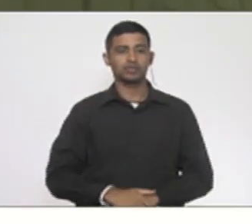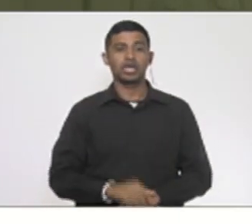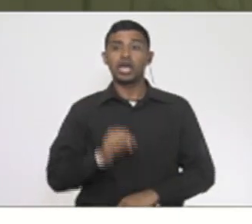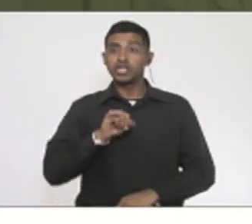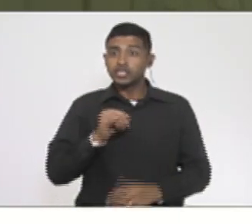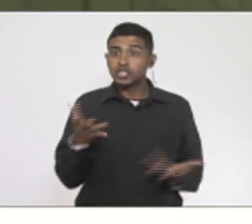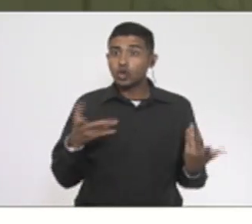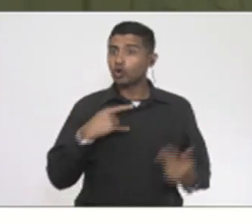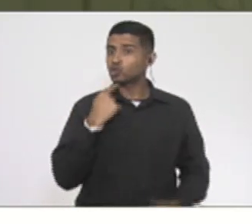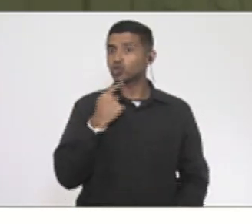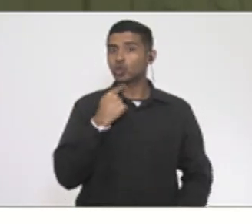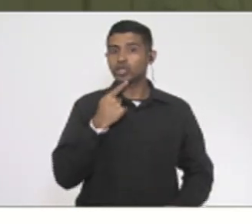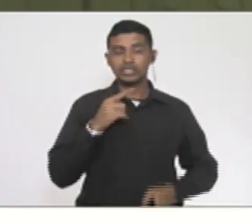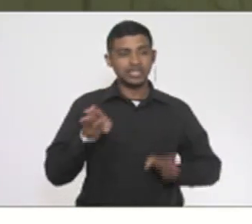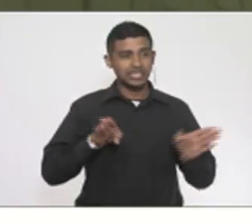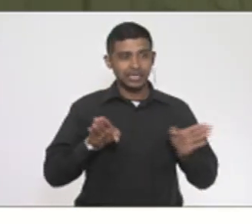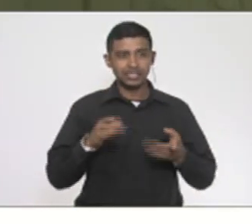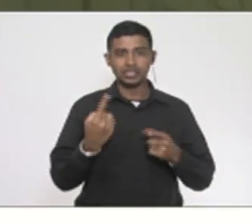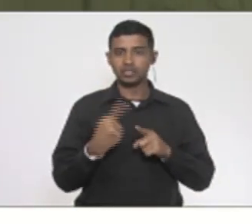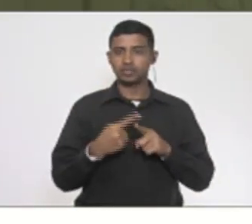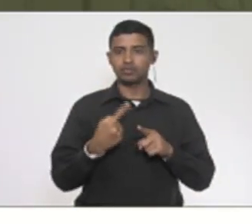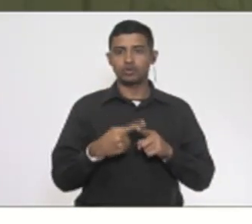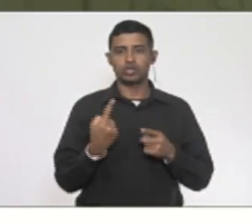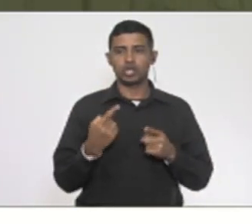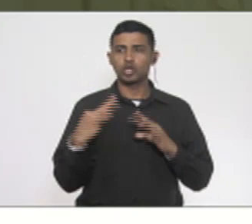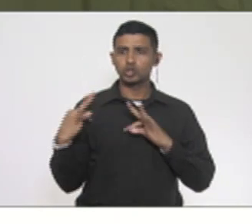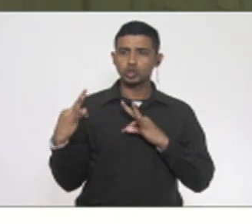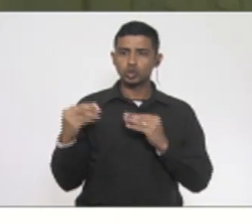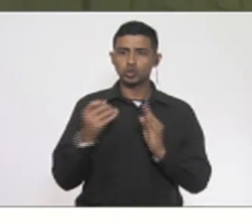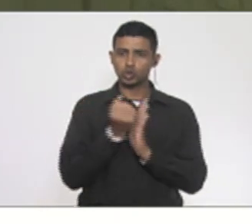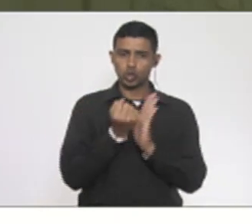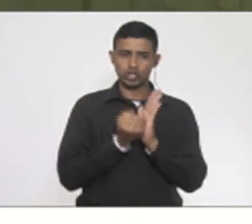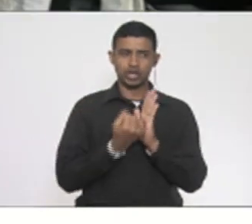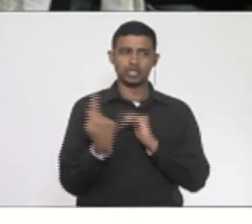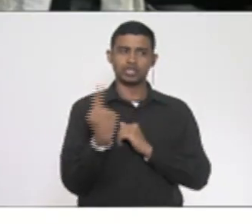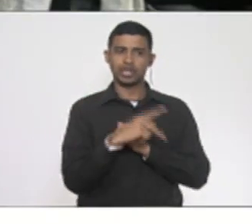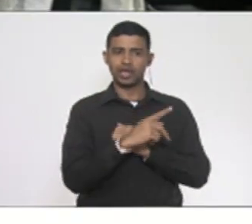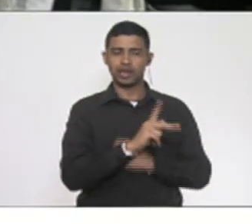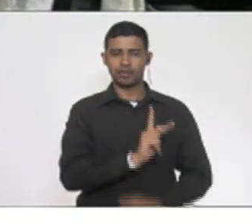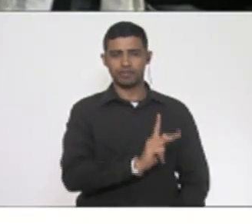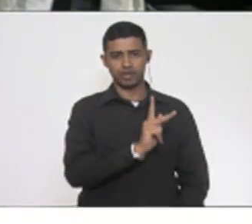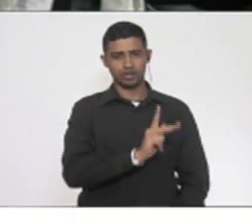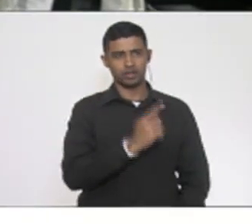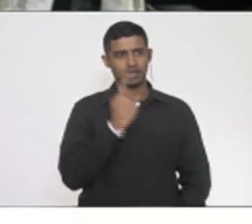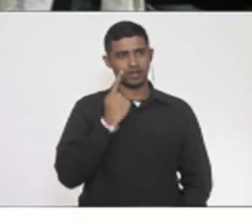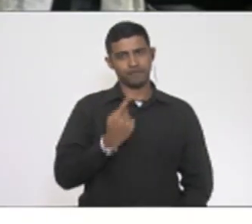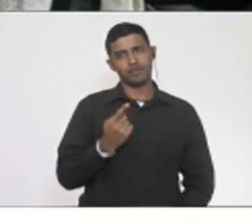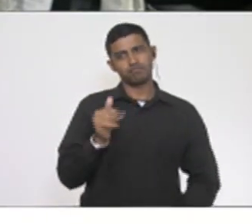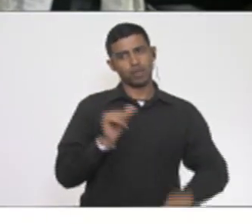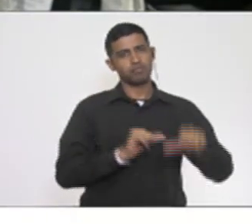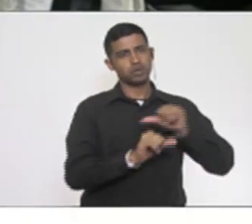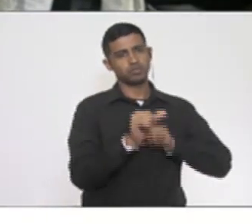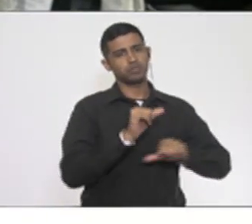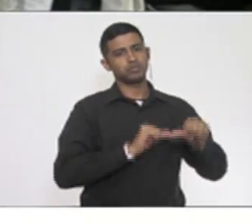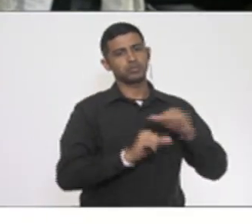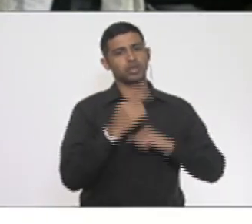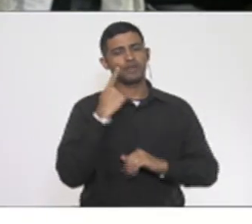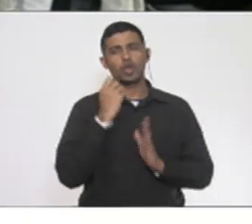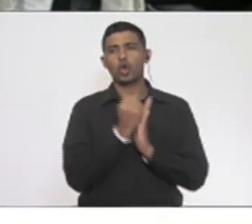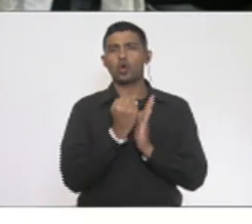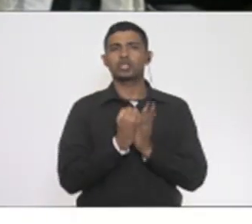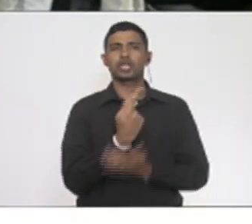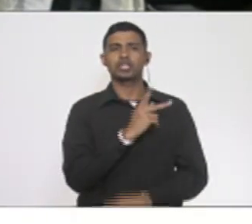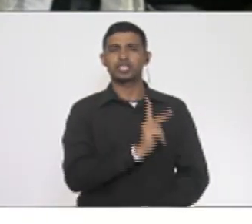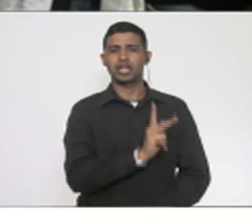estava sendo possível, porque todos os gasodutos são contratados pela Petrobras e com muita flexibilidade. Os contratos da Petrobras